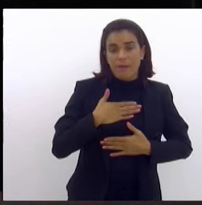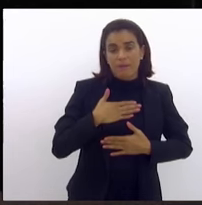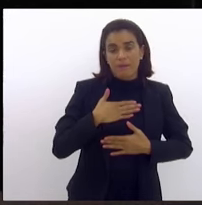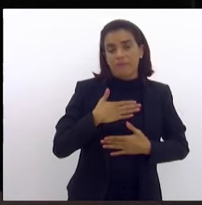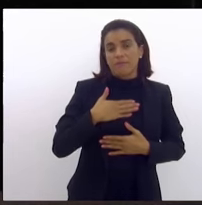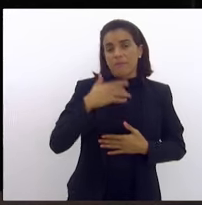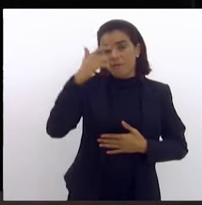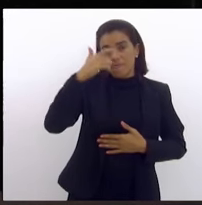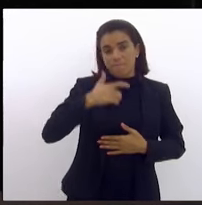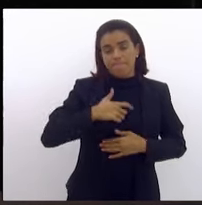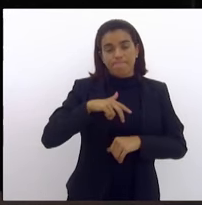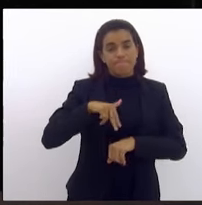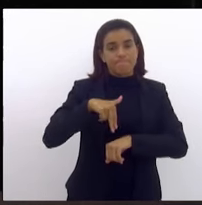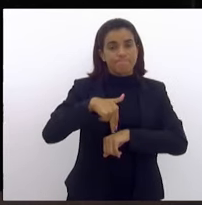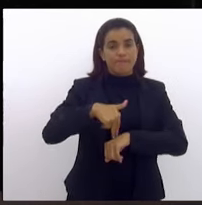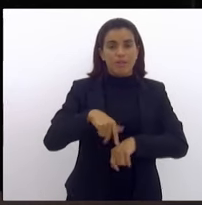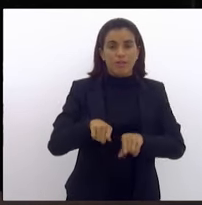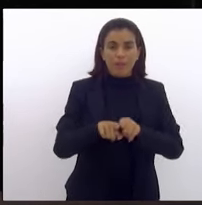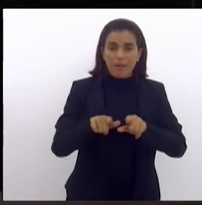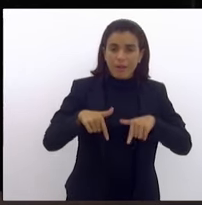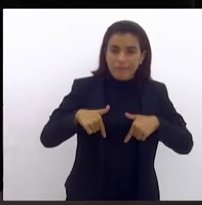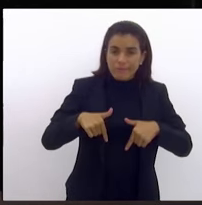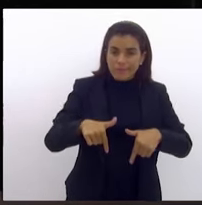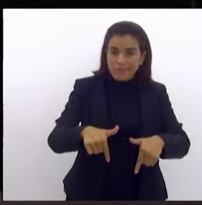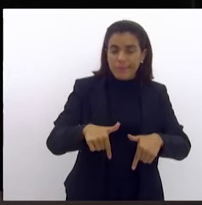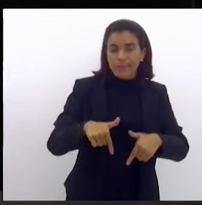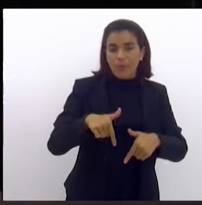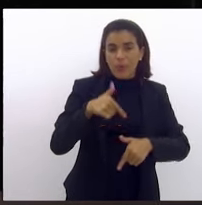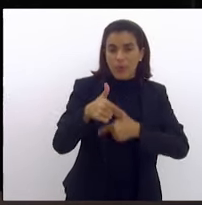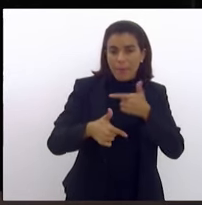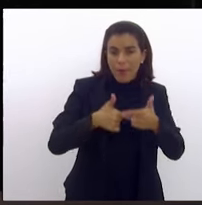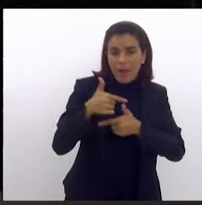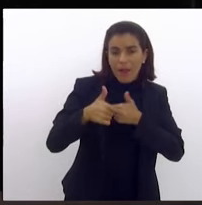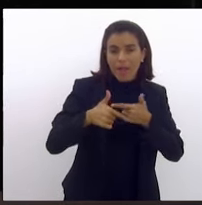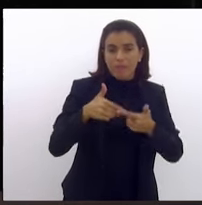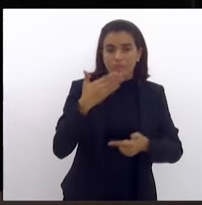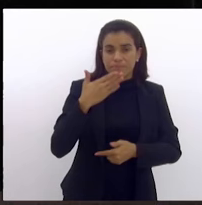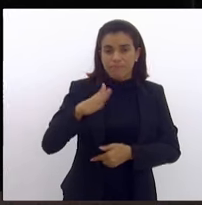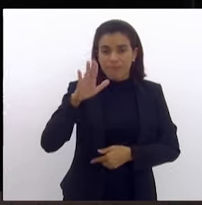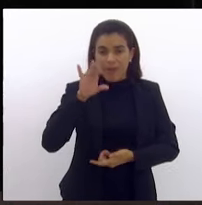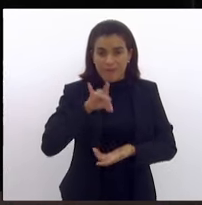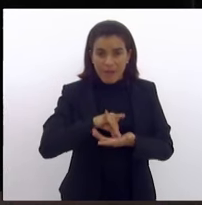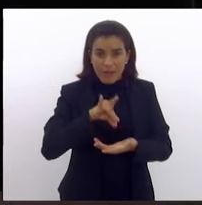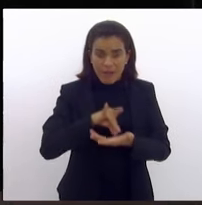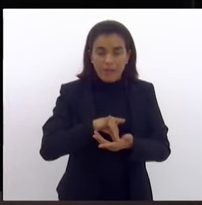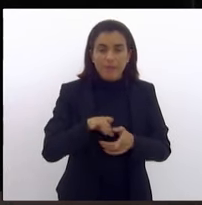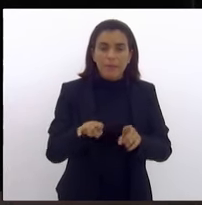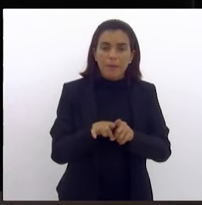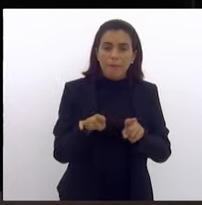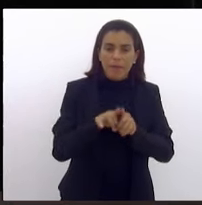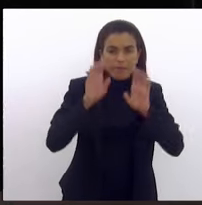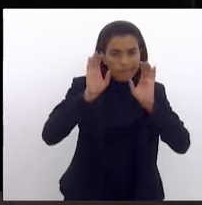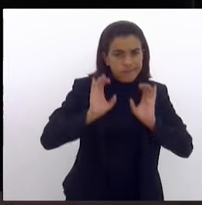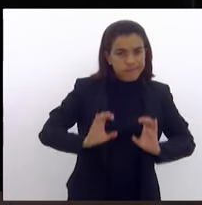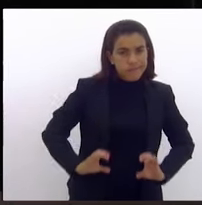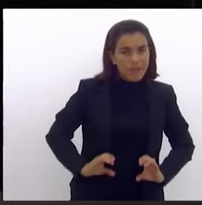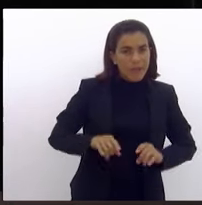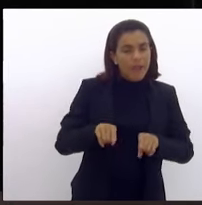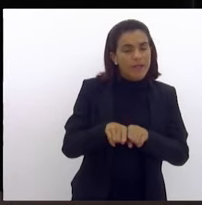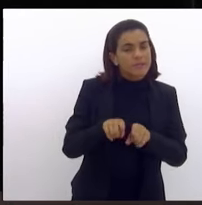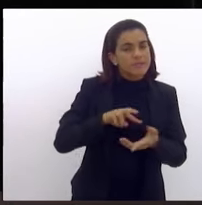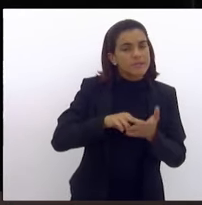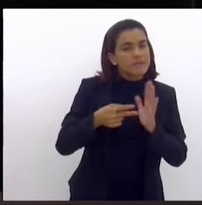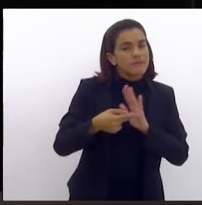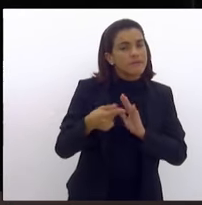estar aqui e estar exercendo a verdade, estar exercendo esse decoro, é um princípio que